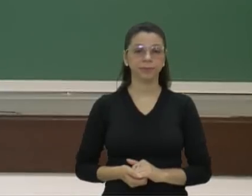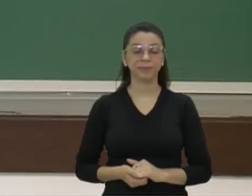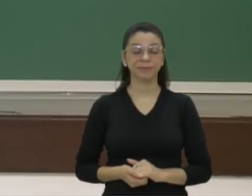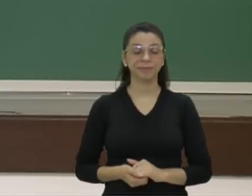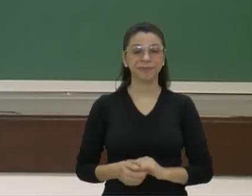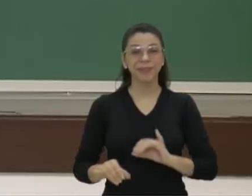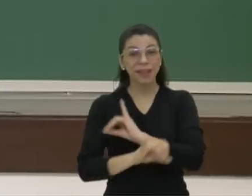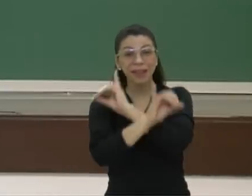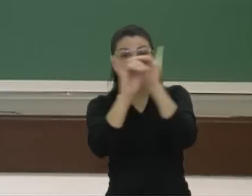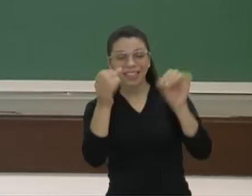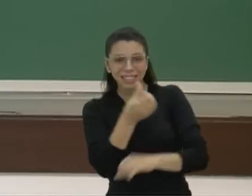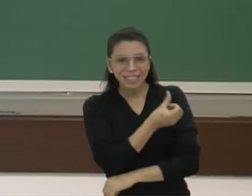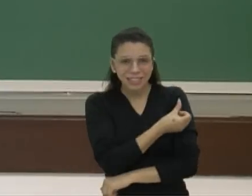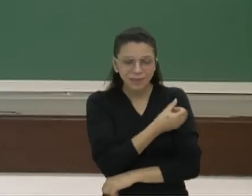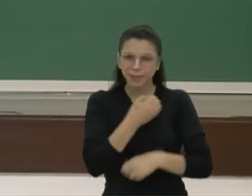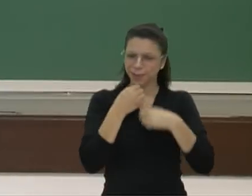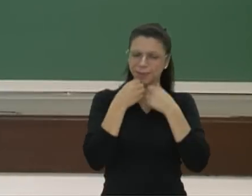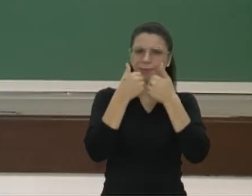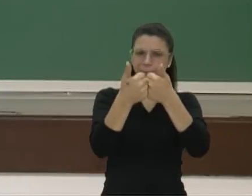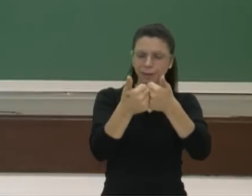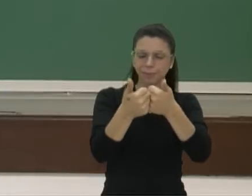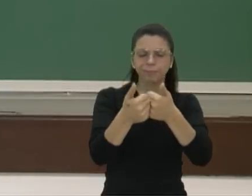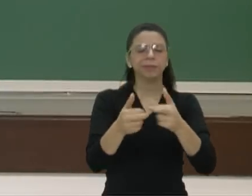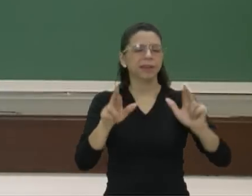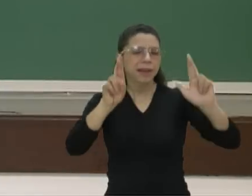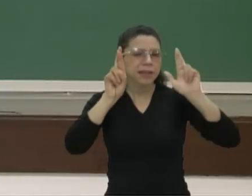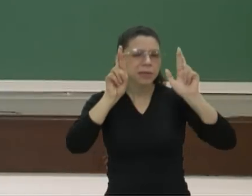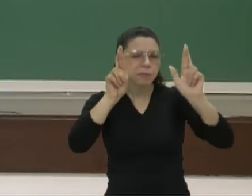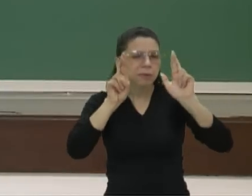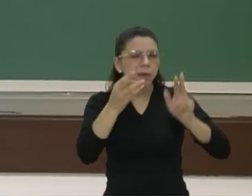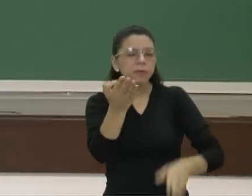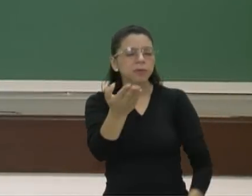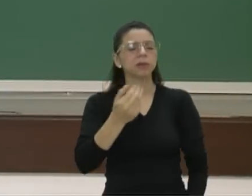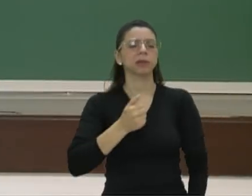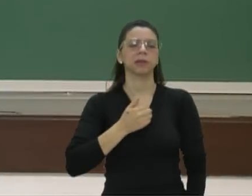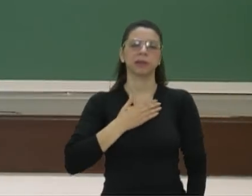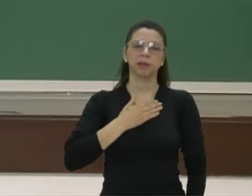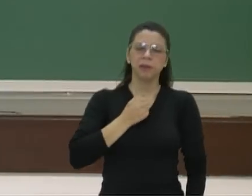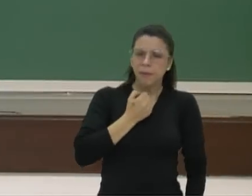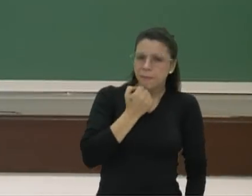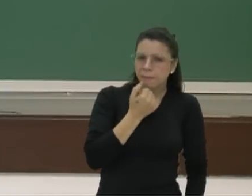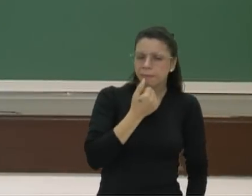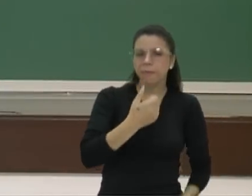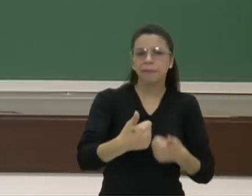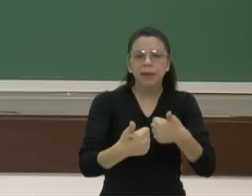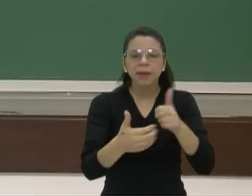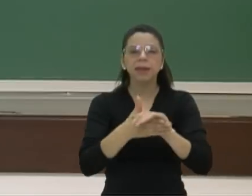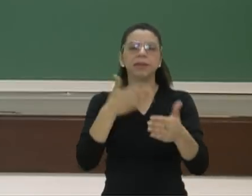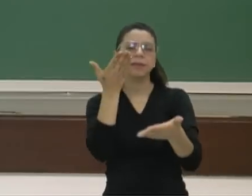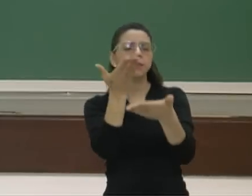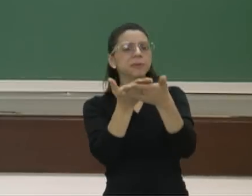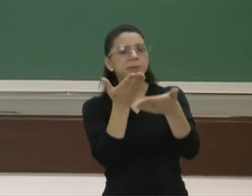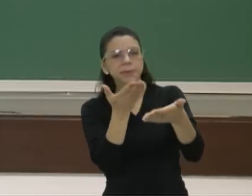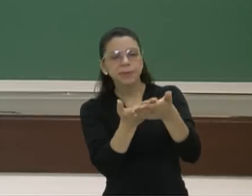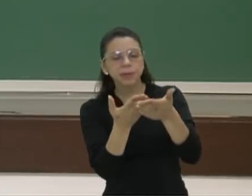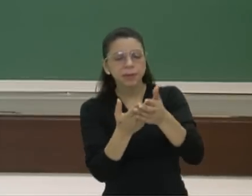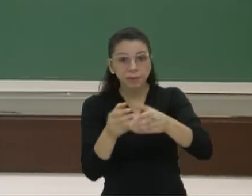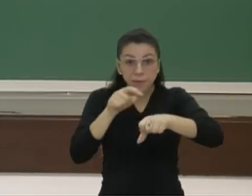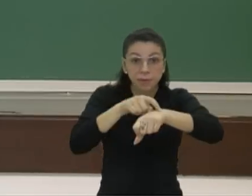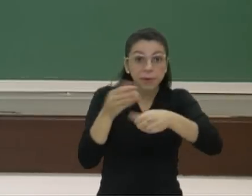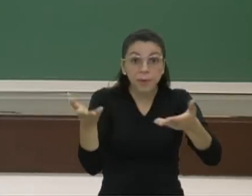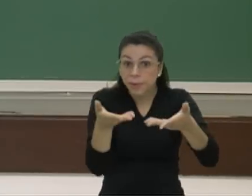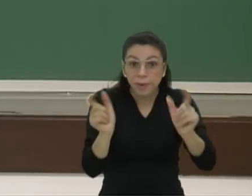Olá, sexto ano, tudo bom com vocês? Espero que estejam bem, que estejam se cuidando, que estejam estudando. E vocês sabem que hora que é